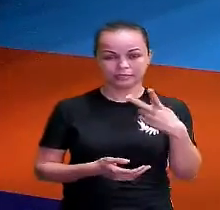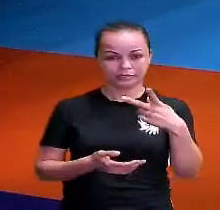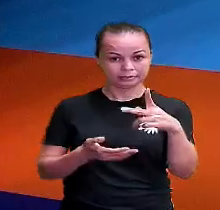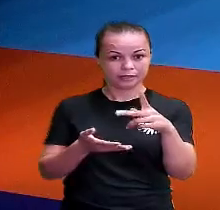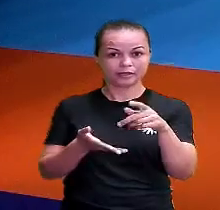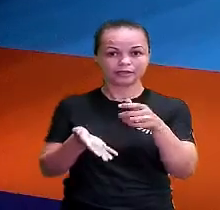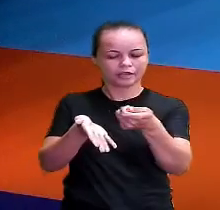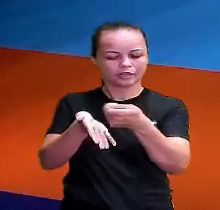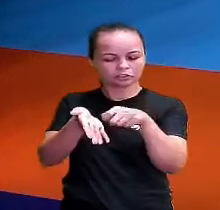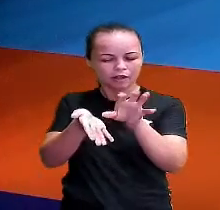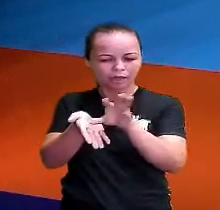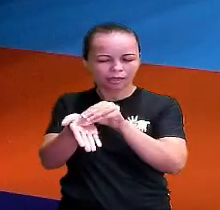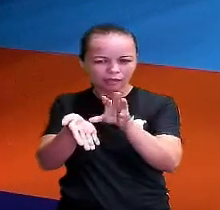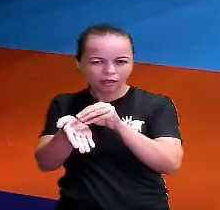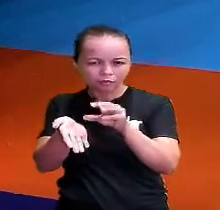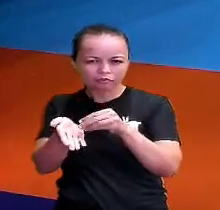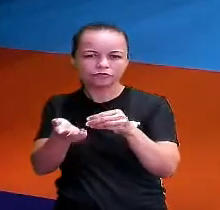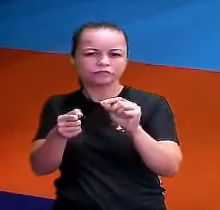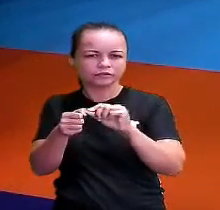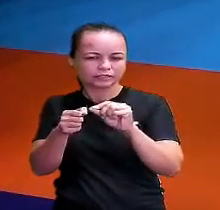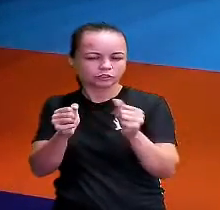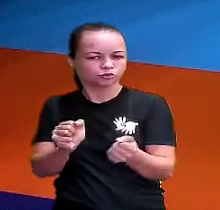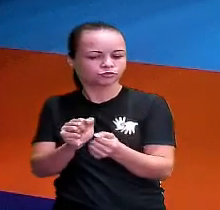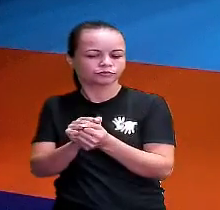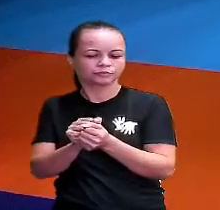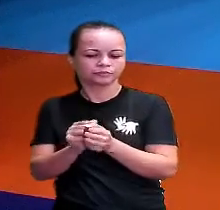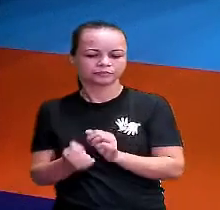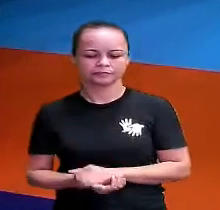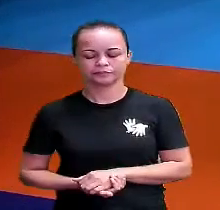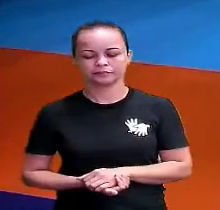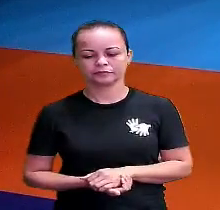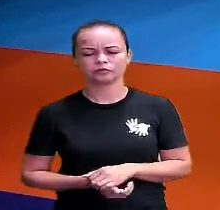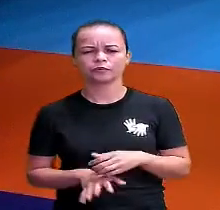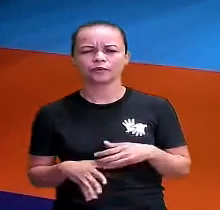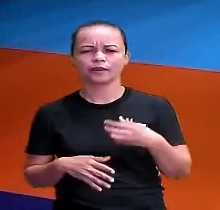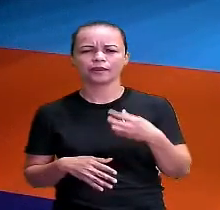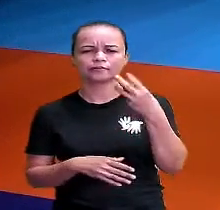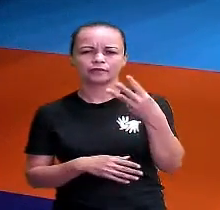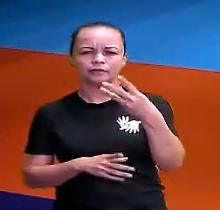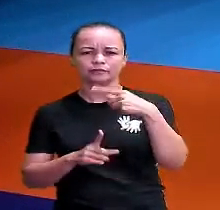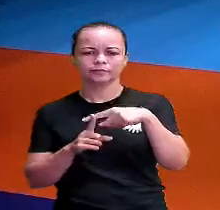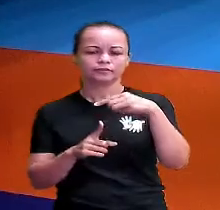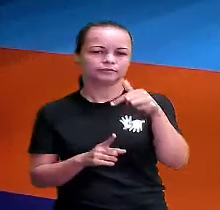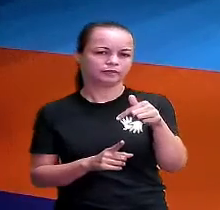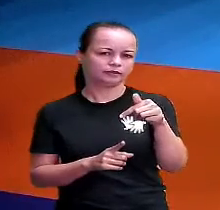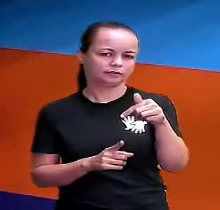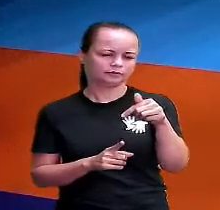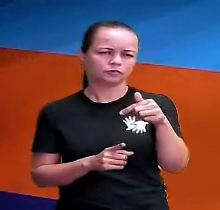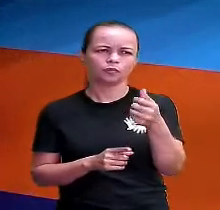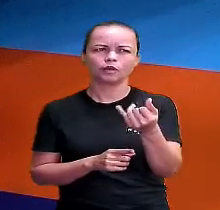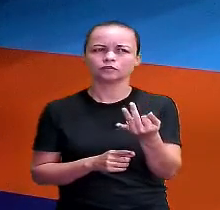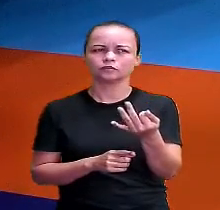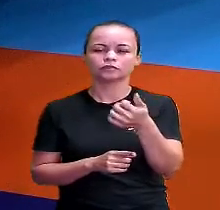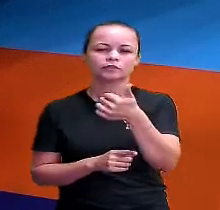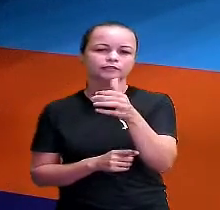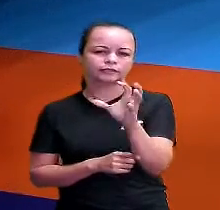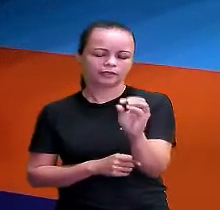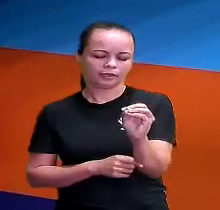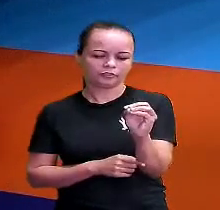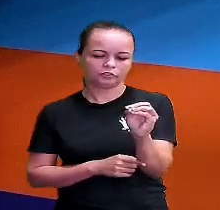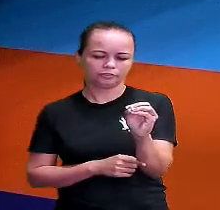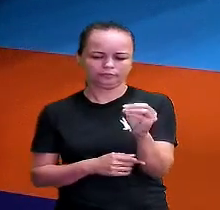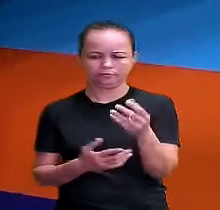seu caderninho e vai fazendo junto comigo. Quanto é 3 mais 7? 3 mais 7, 10.